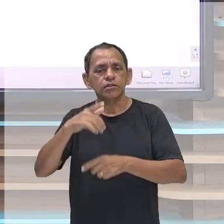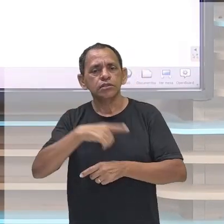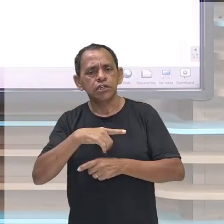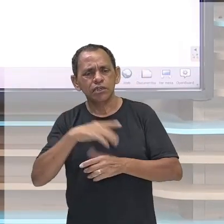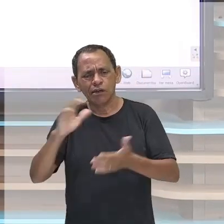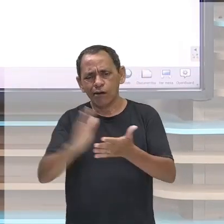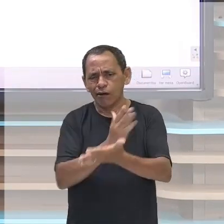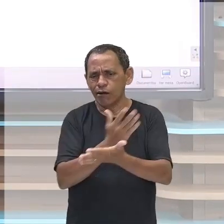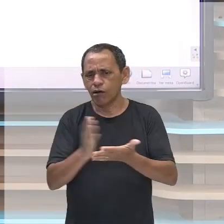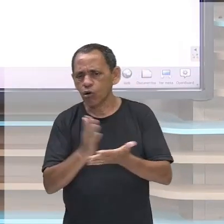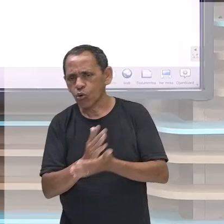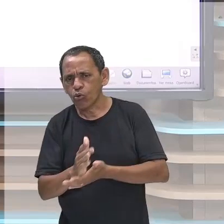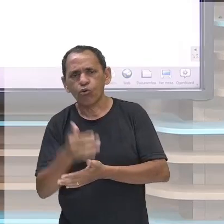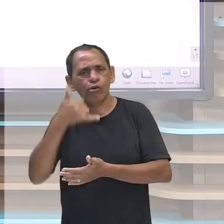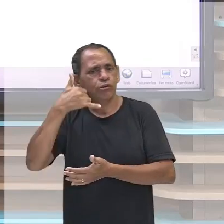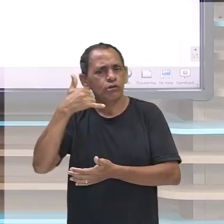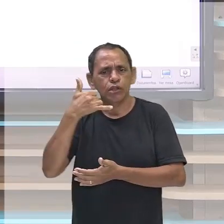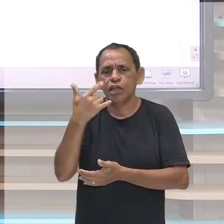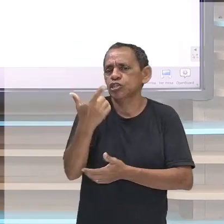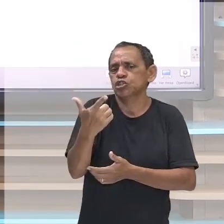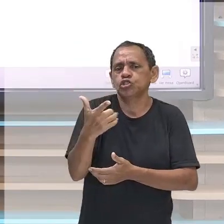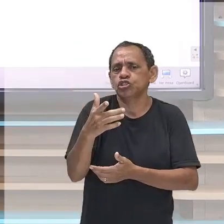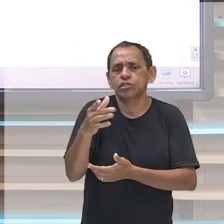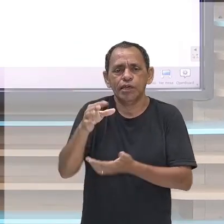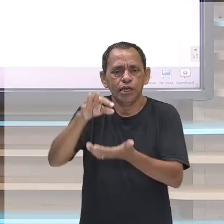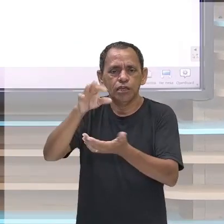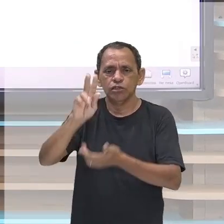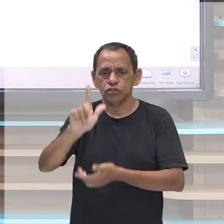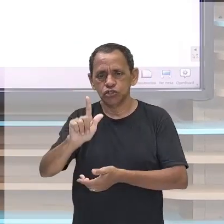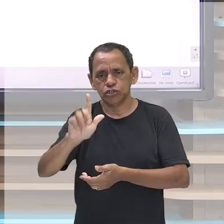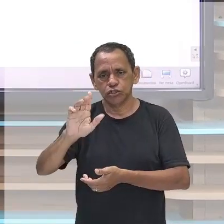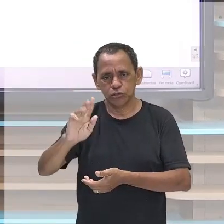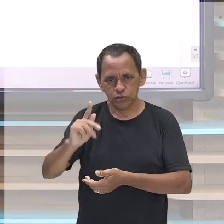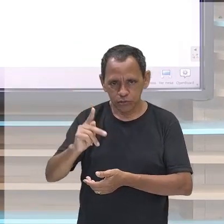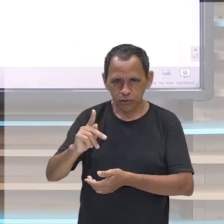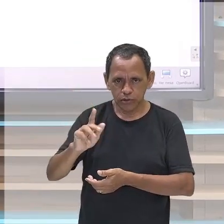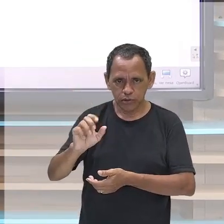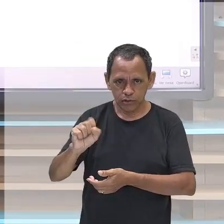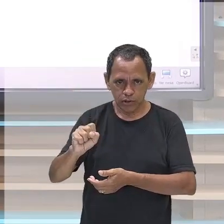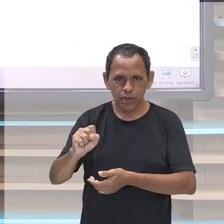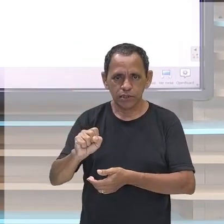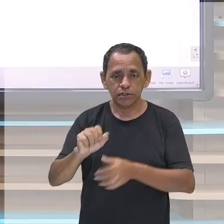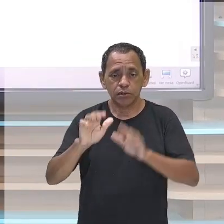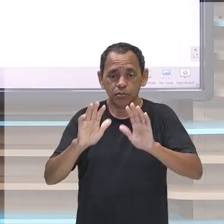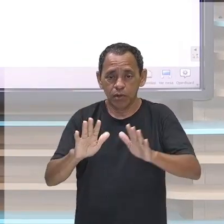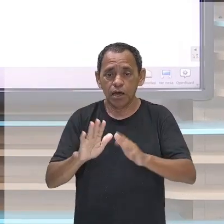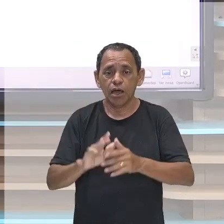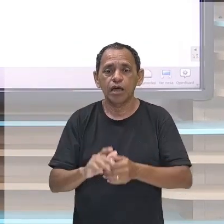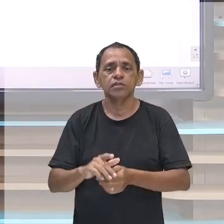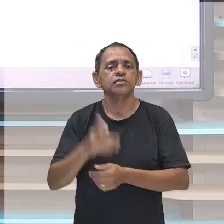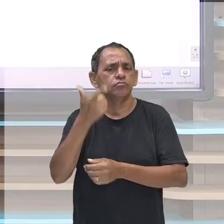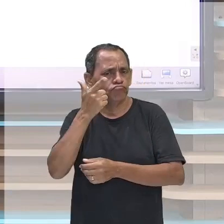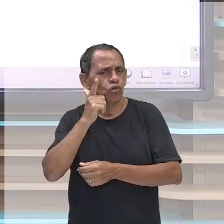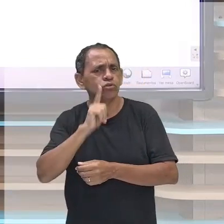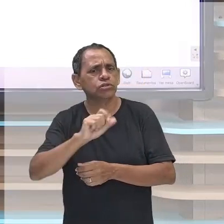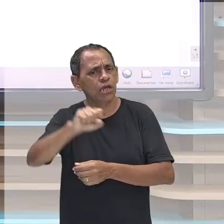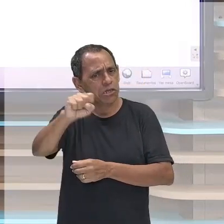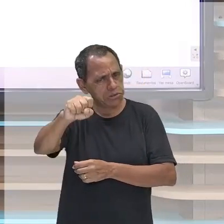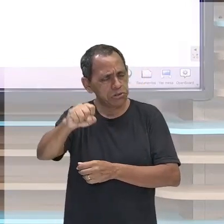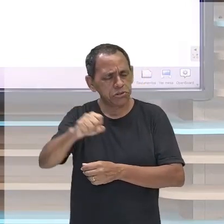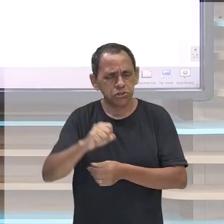de GPS. É importante dizer o seguinte, aqui no conteúdo de vocês, a gente só fala sobre o GPS